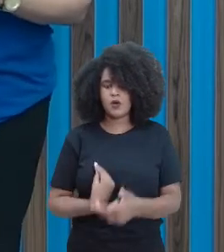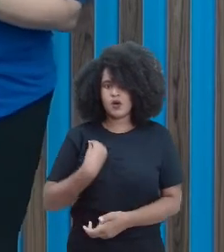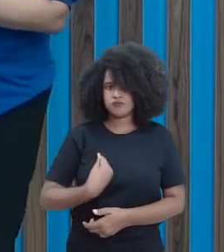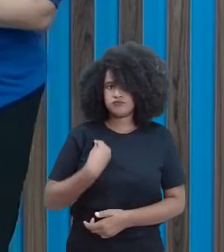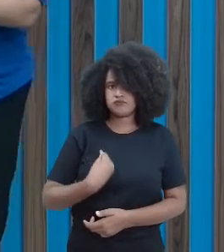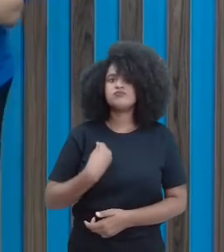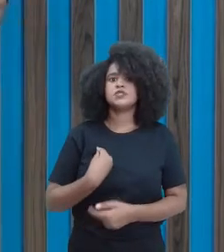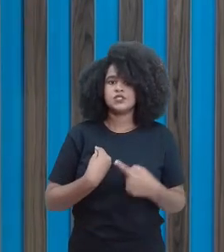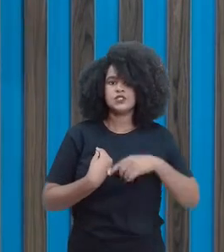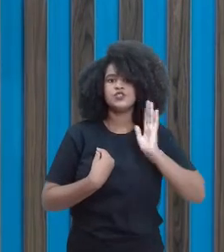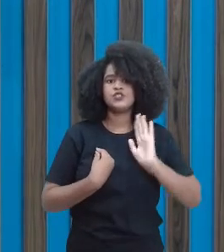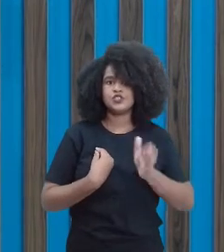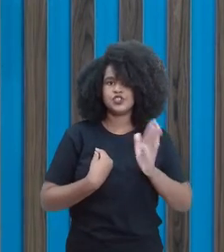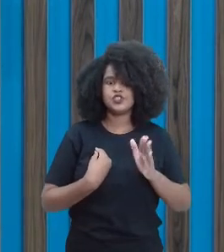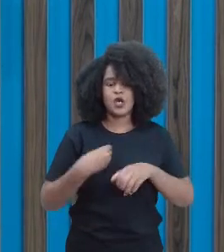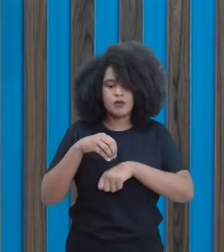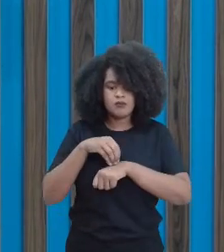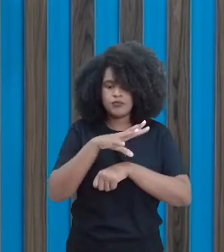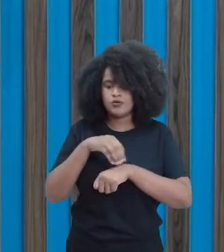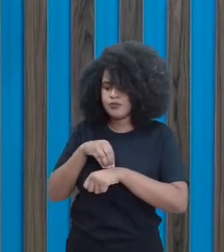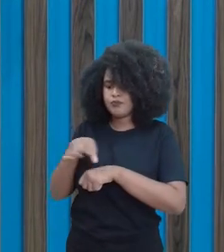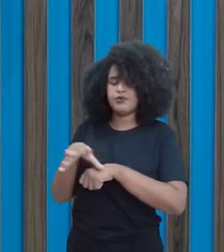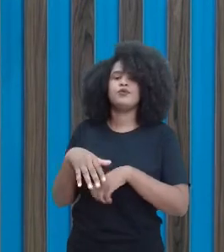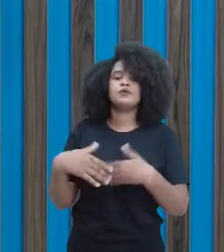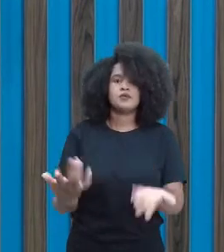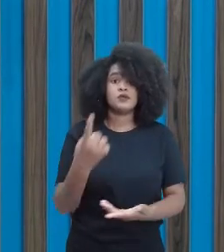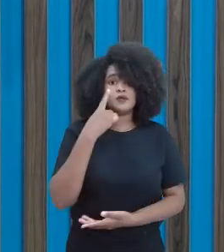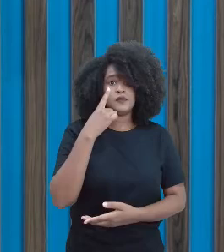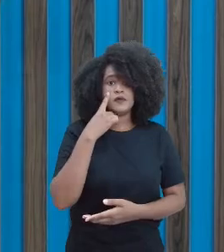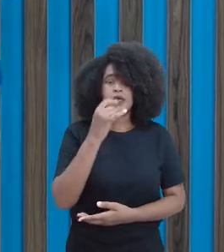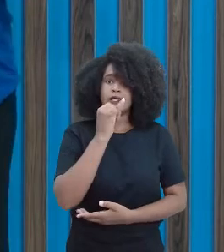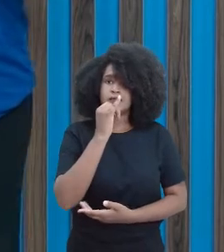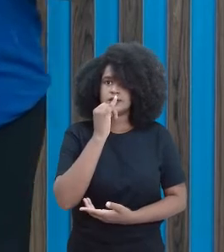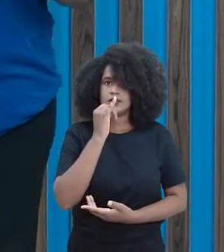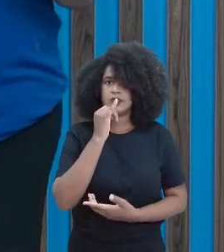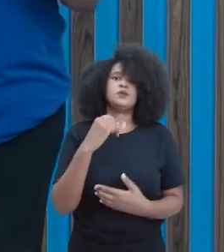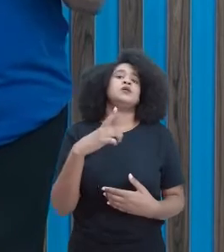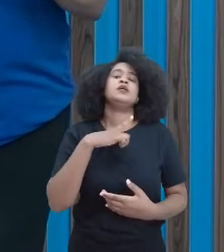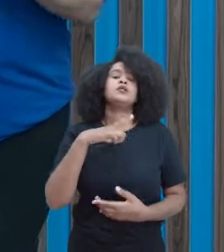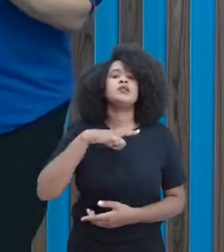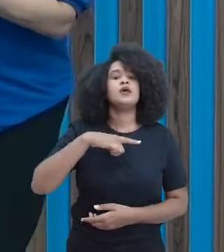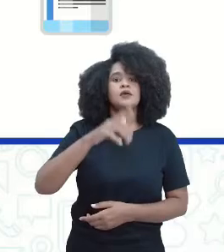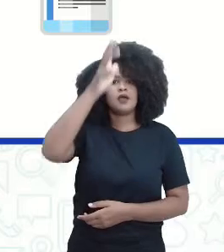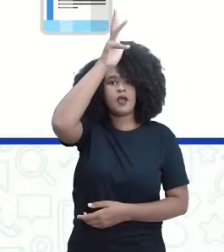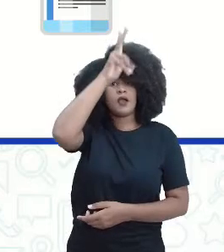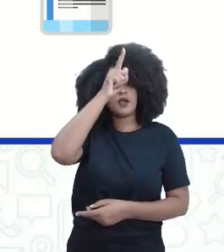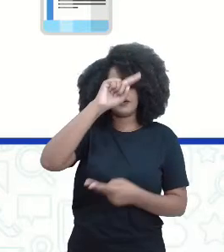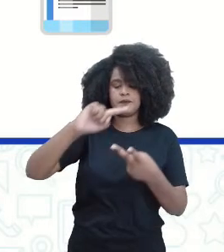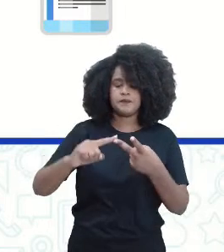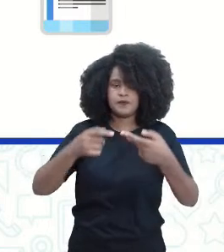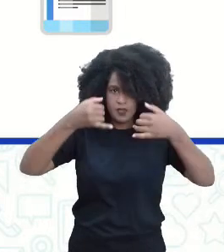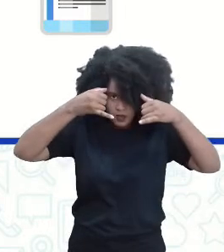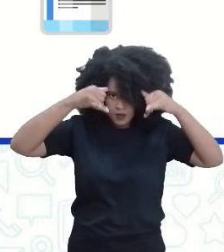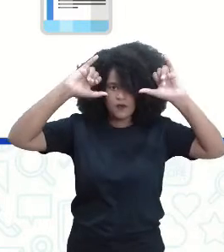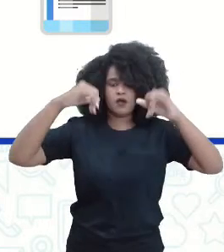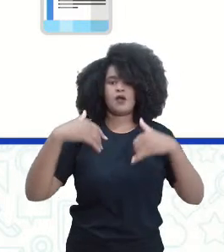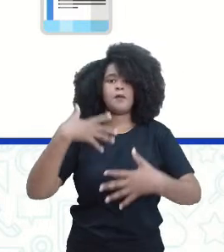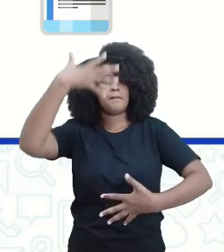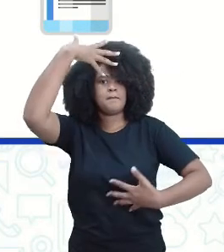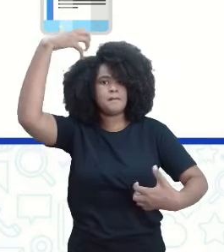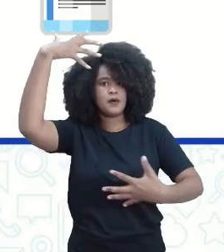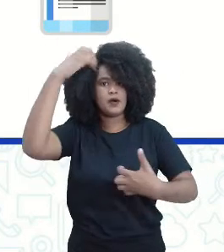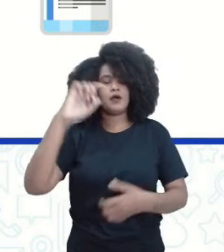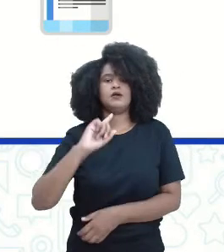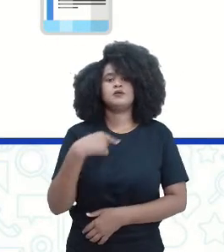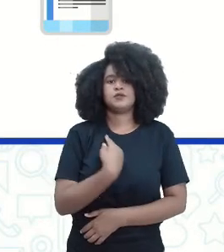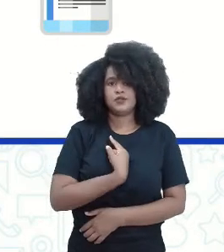Então, olha o exemplo aqui que interessante. Nós temos galinha, vaca, macaco e nós,